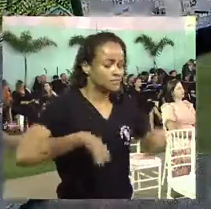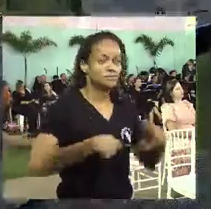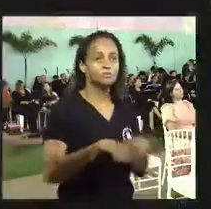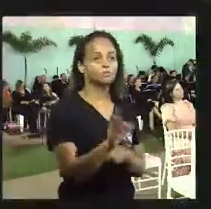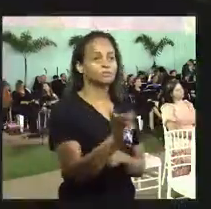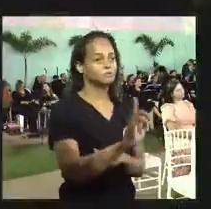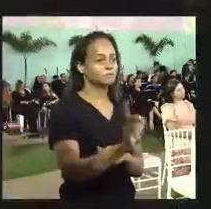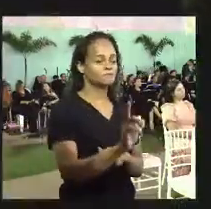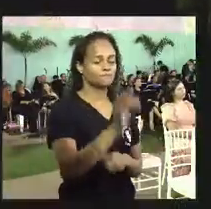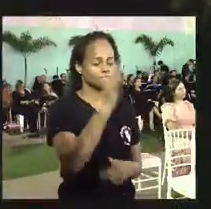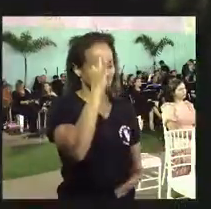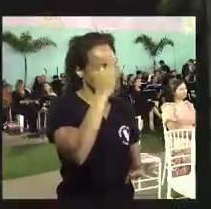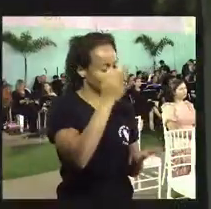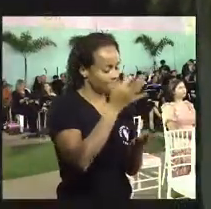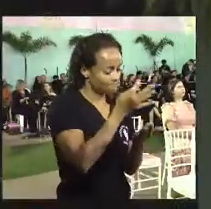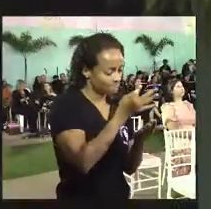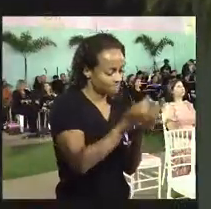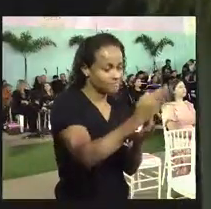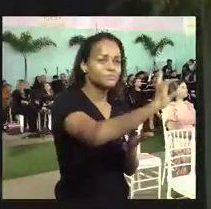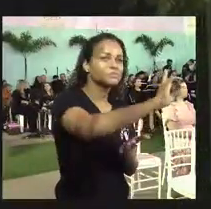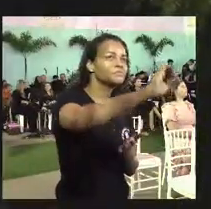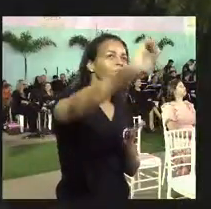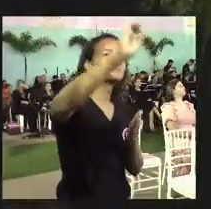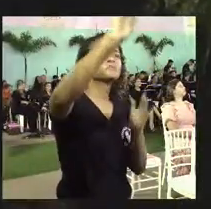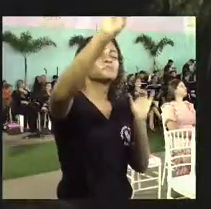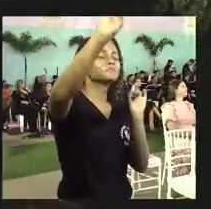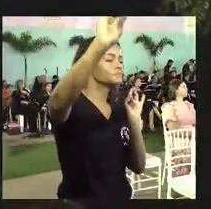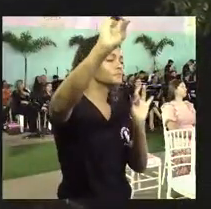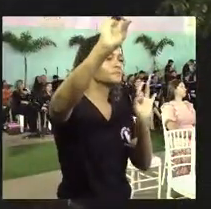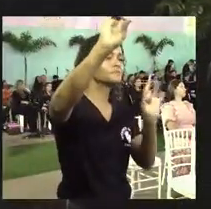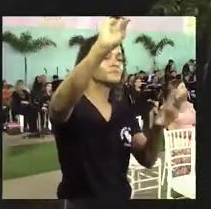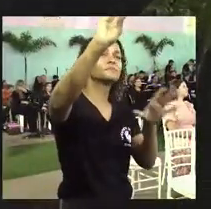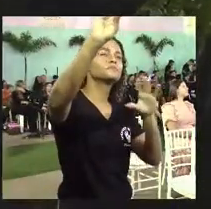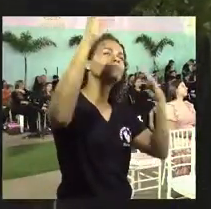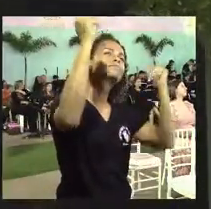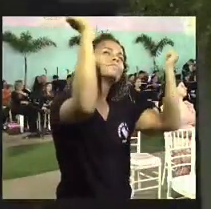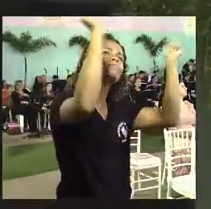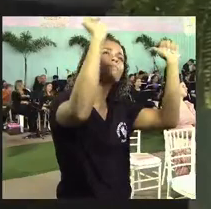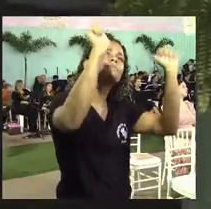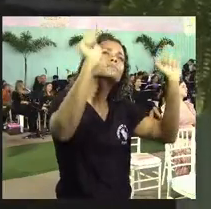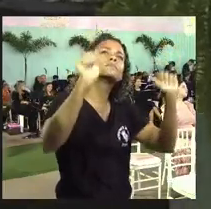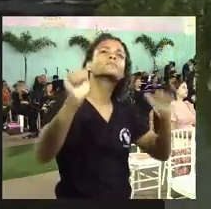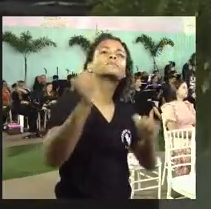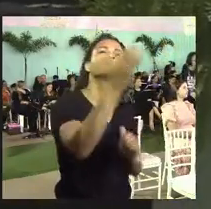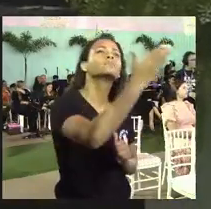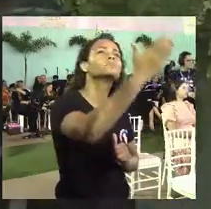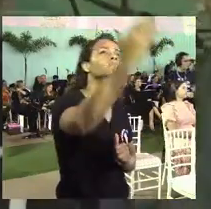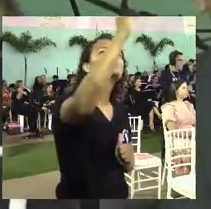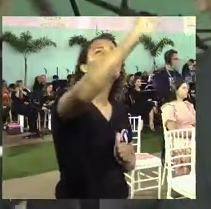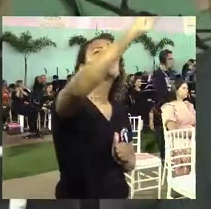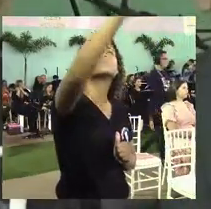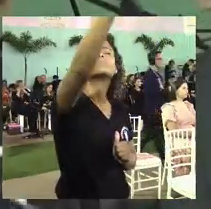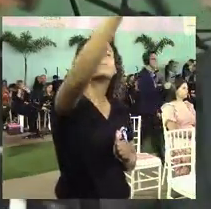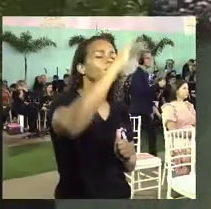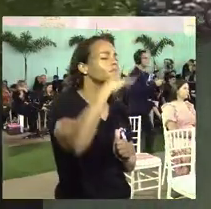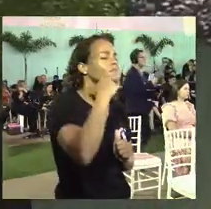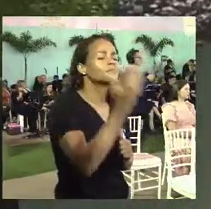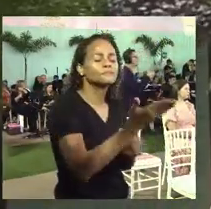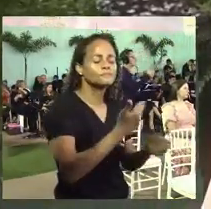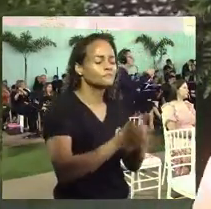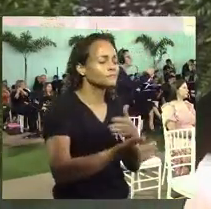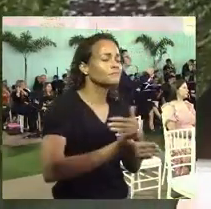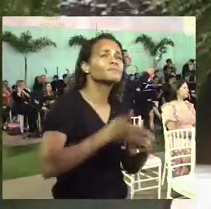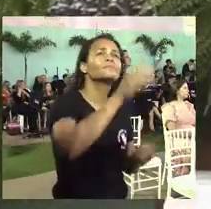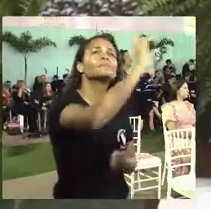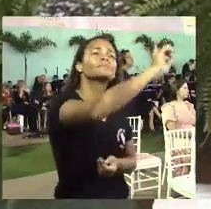a minha fé te adorarei independente do